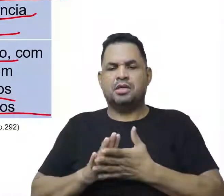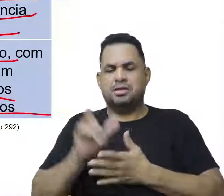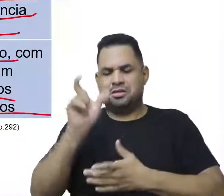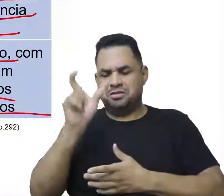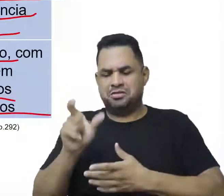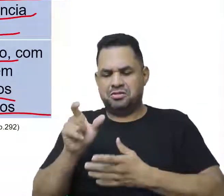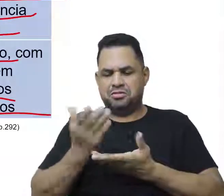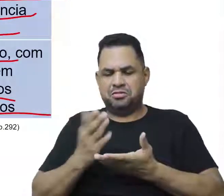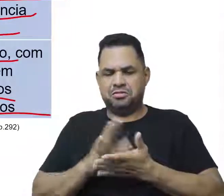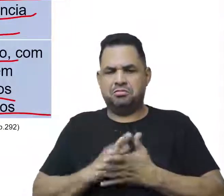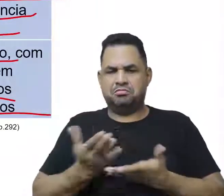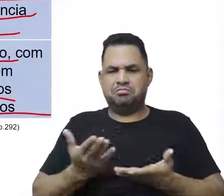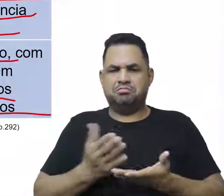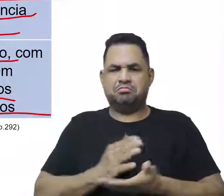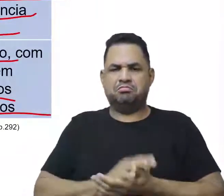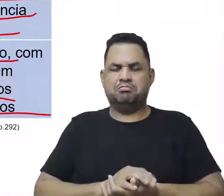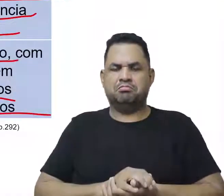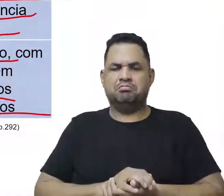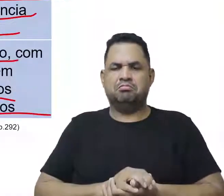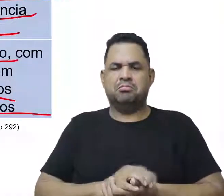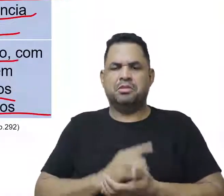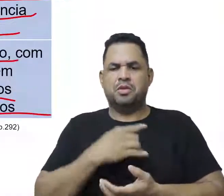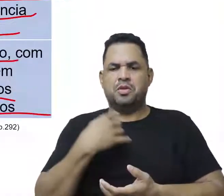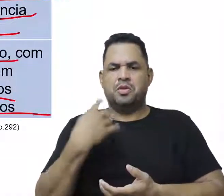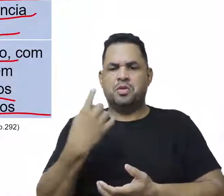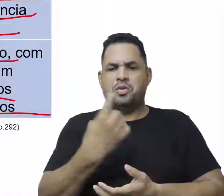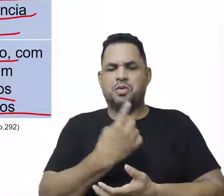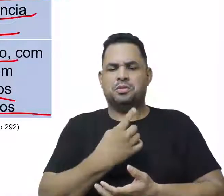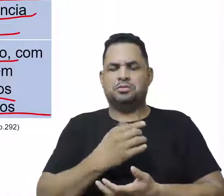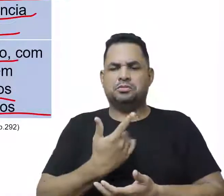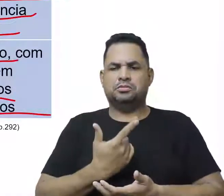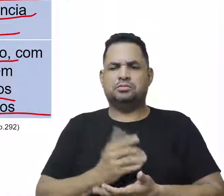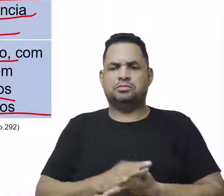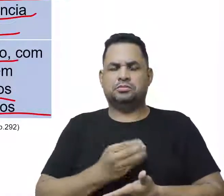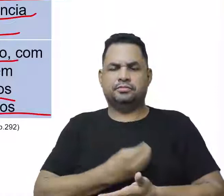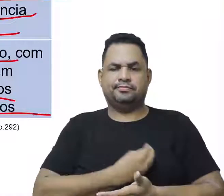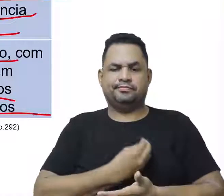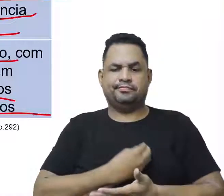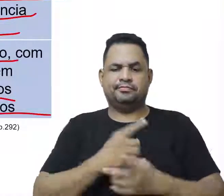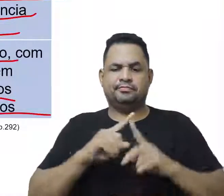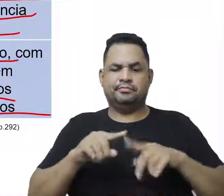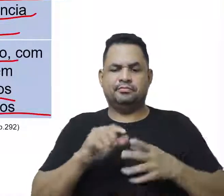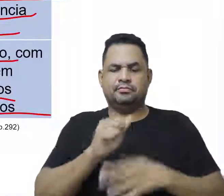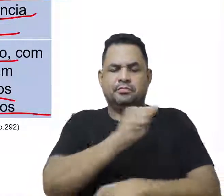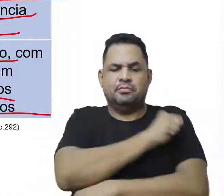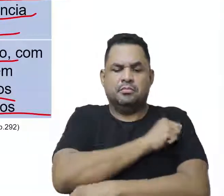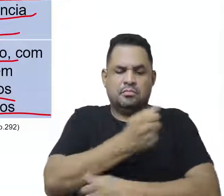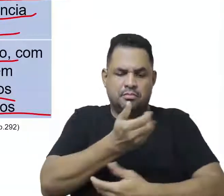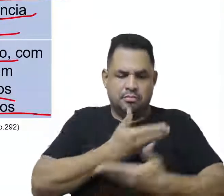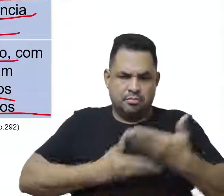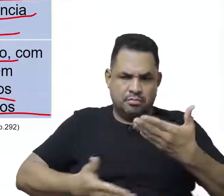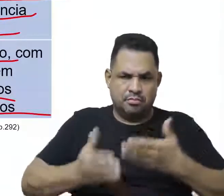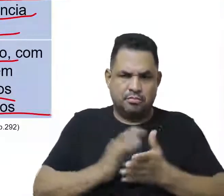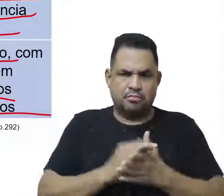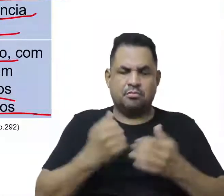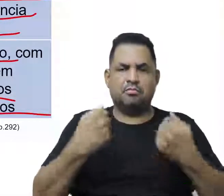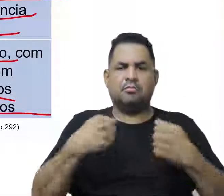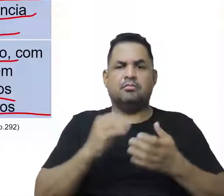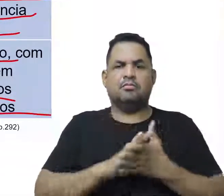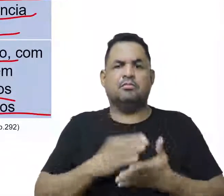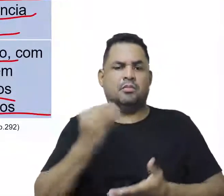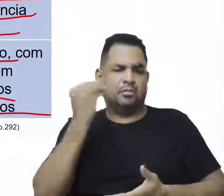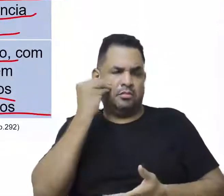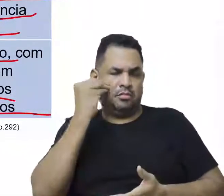mais autónomos né Essas é que hoje né mas nossos alunos da mediação Podem sim ter